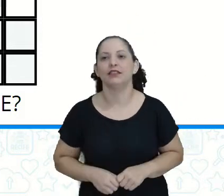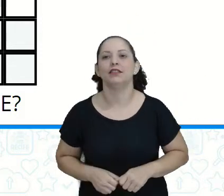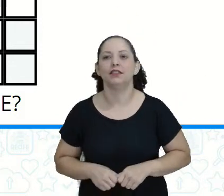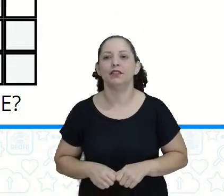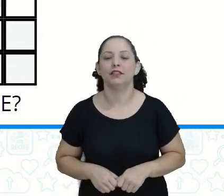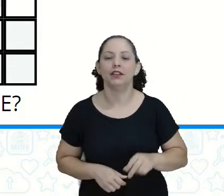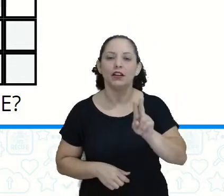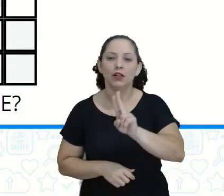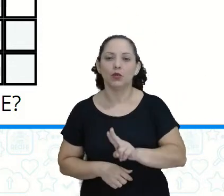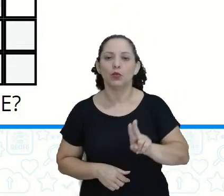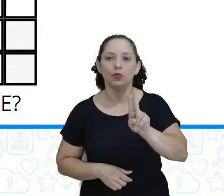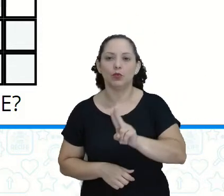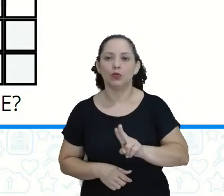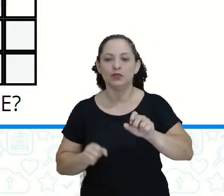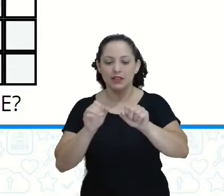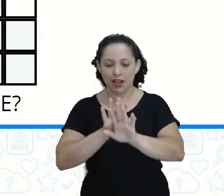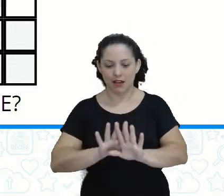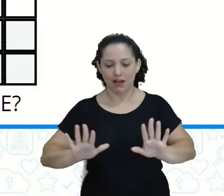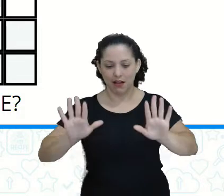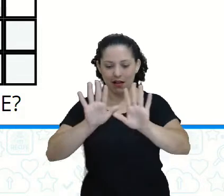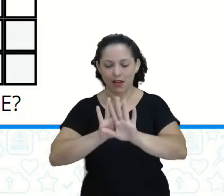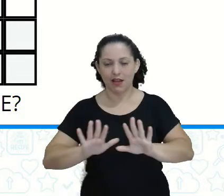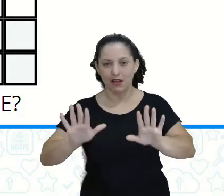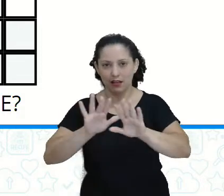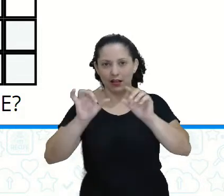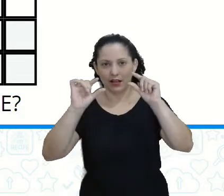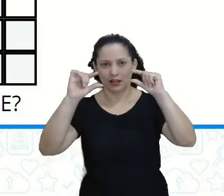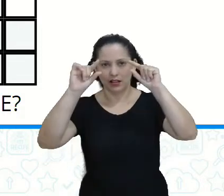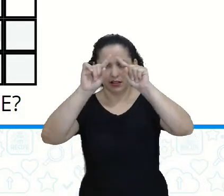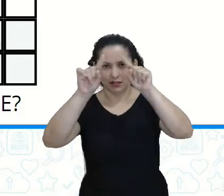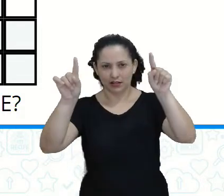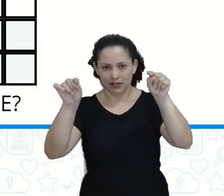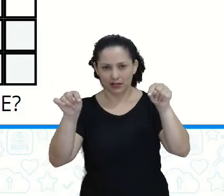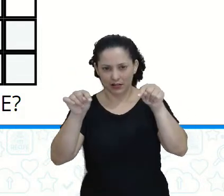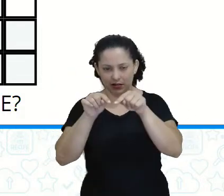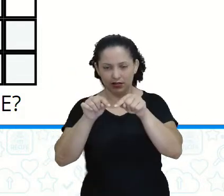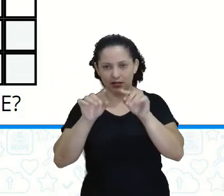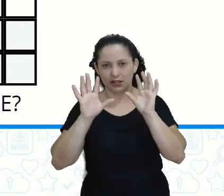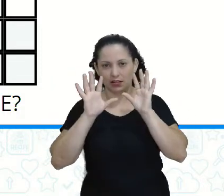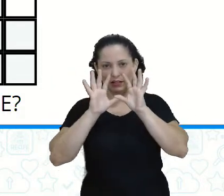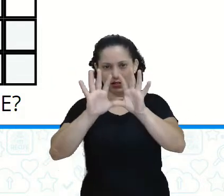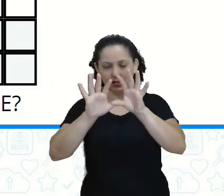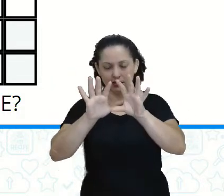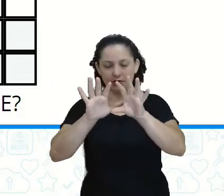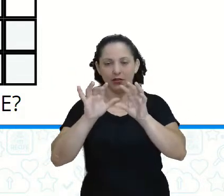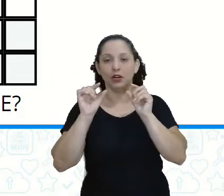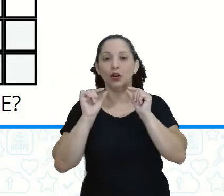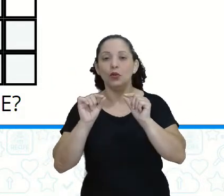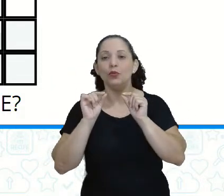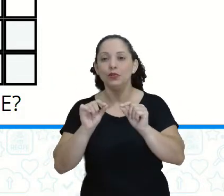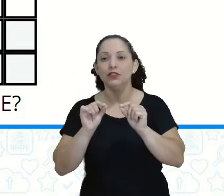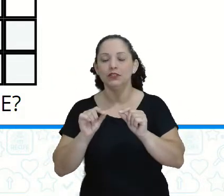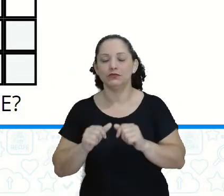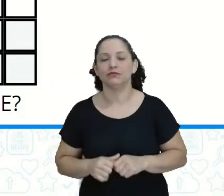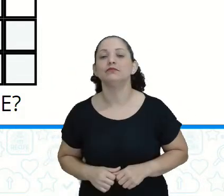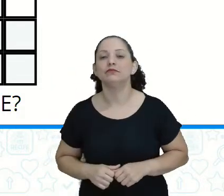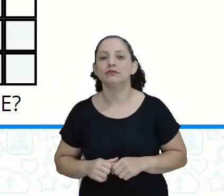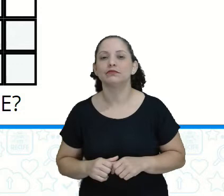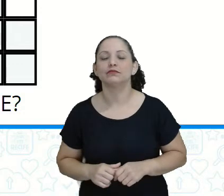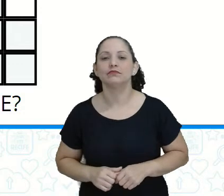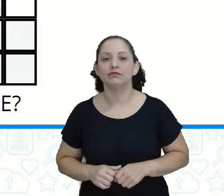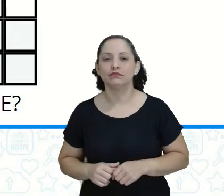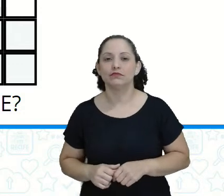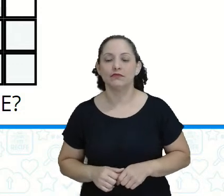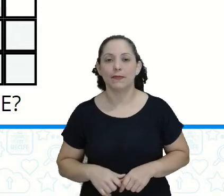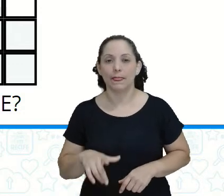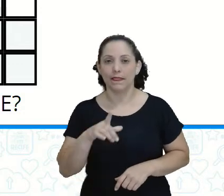de área o quadrinho, qual é a área desse polígono? Se a gente está utilizando o quadrinho como unidade